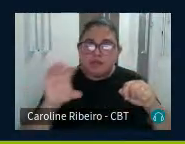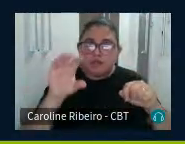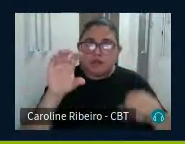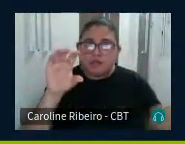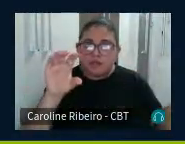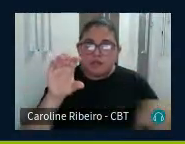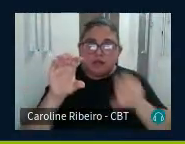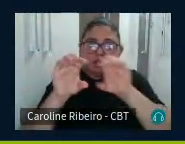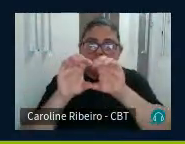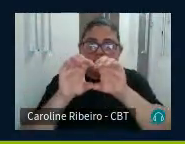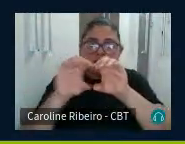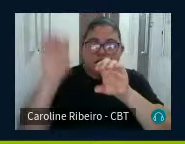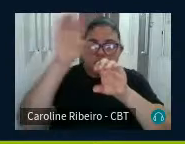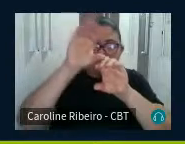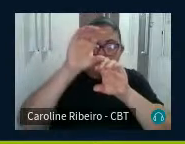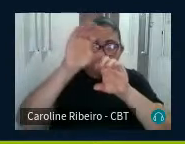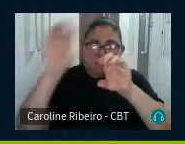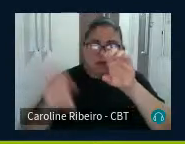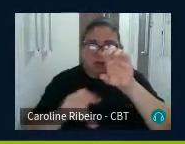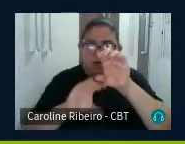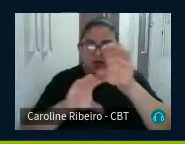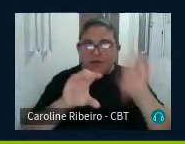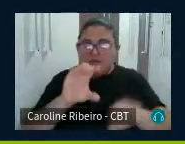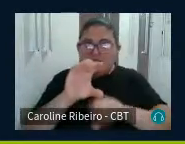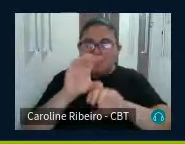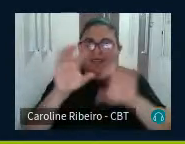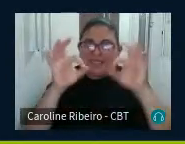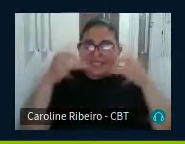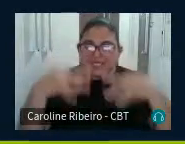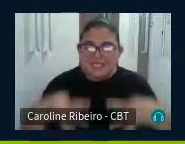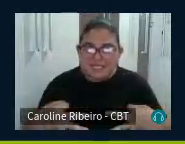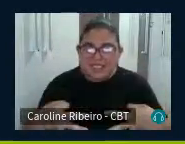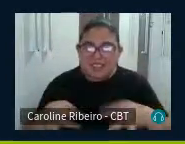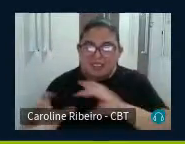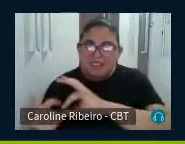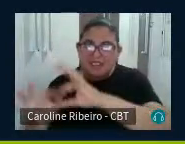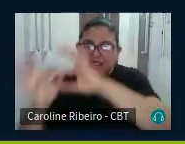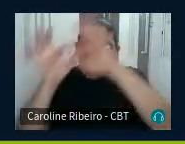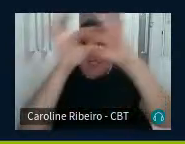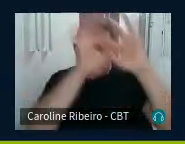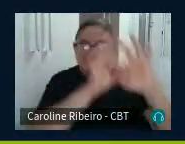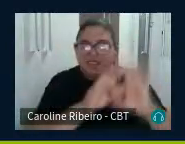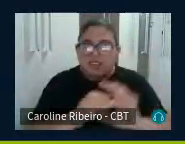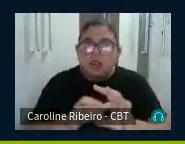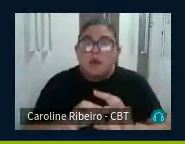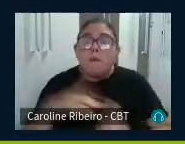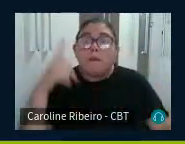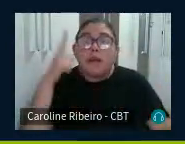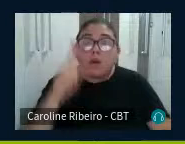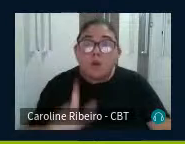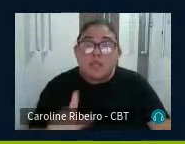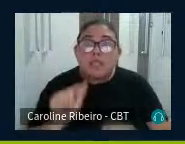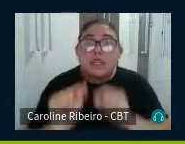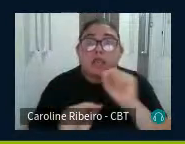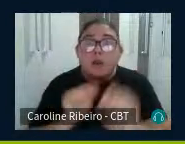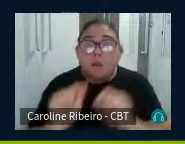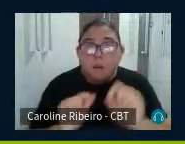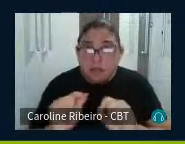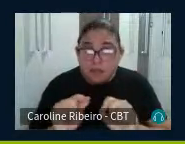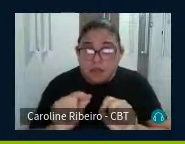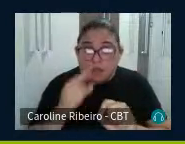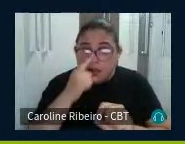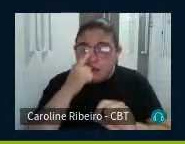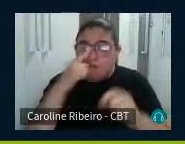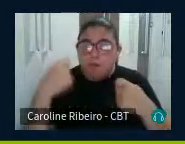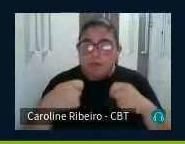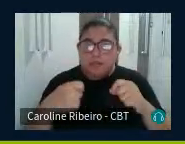estamos no início. Então, para que tudo fique uniforme, para que tudo dê certo, nós temos que encaixar